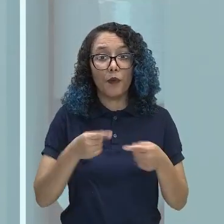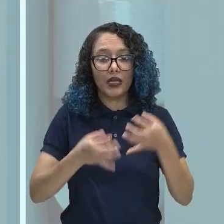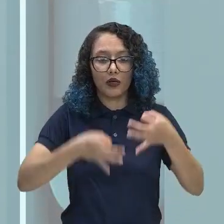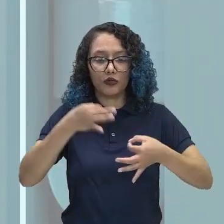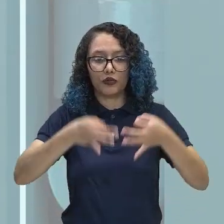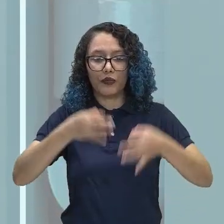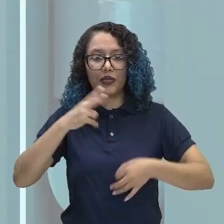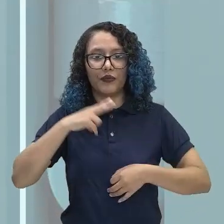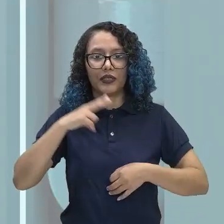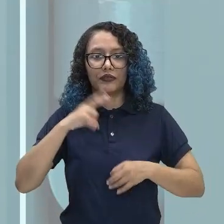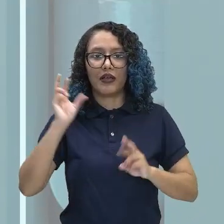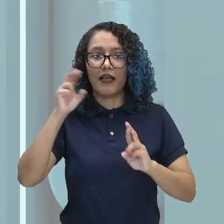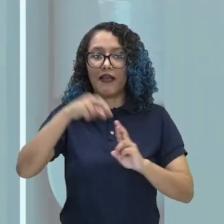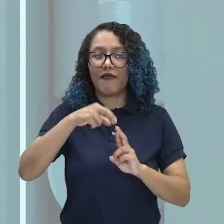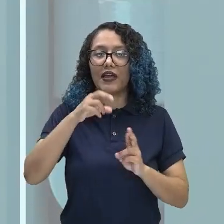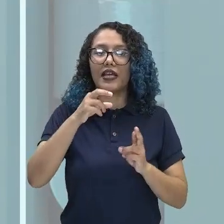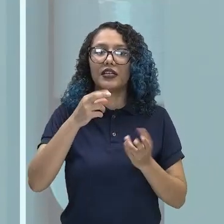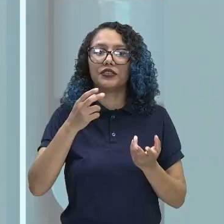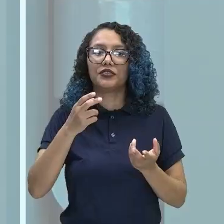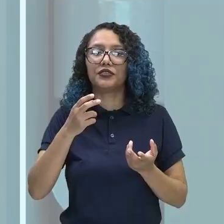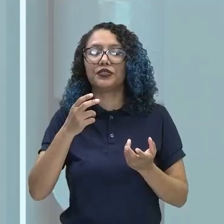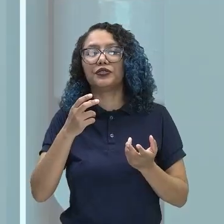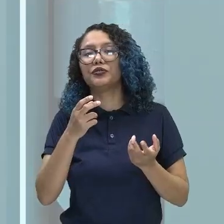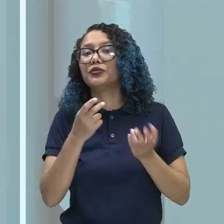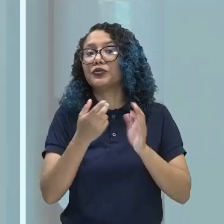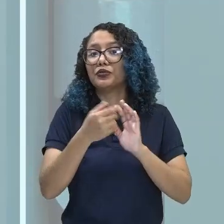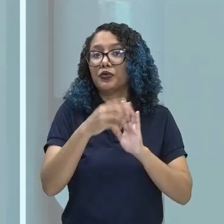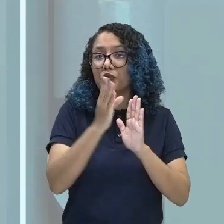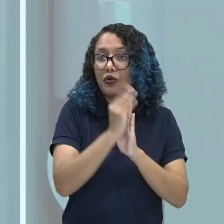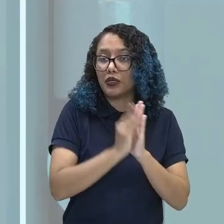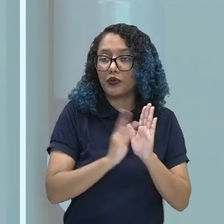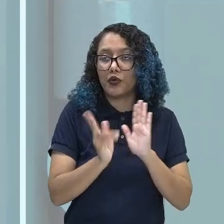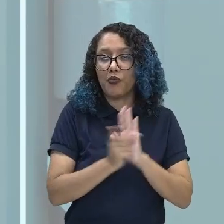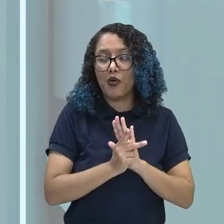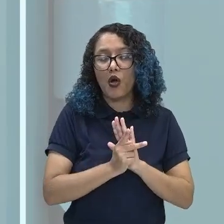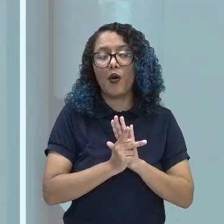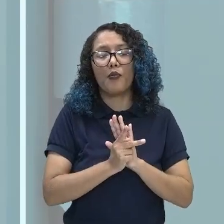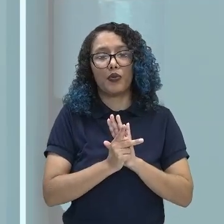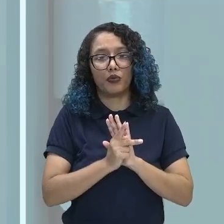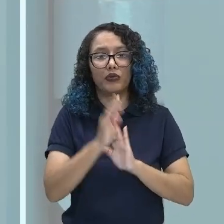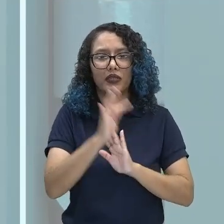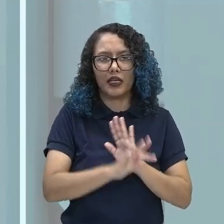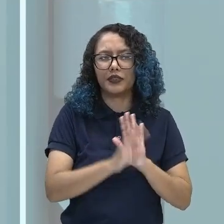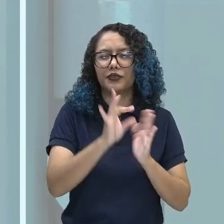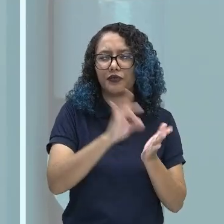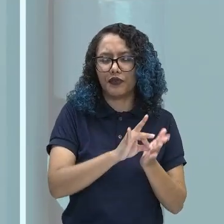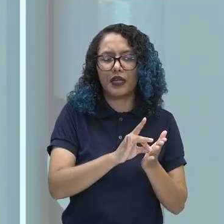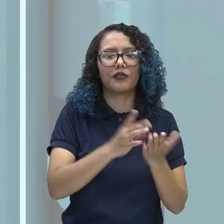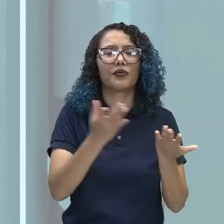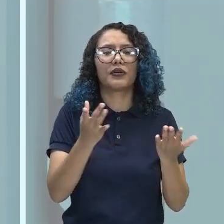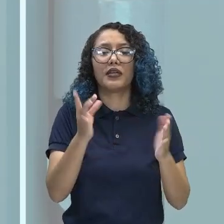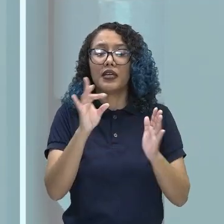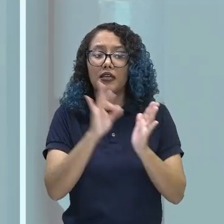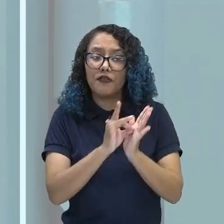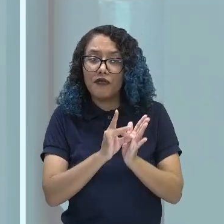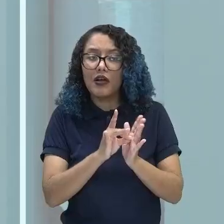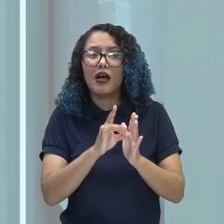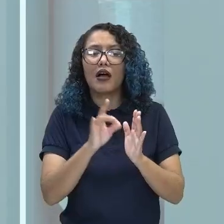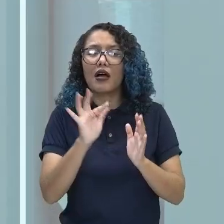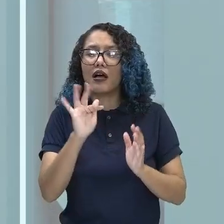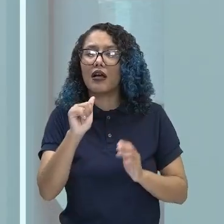julgamento a respeito daquilo que o texto aborda, do fato que o texto aborda. E o fato é um acontecimento que pode